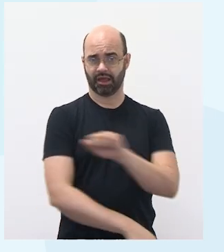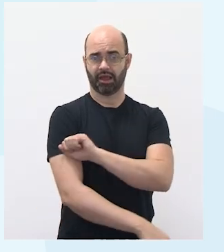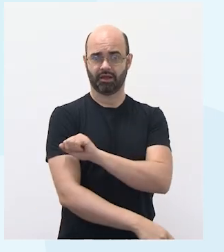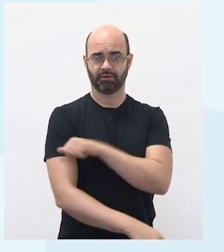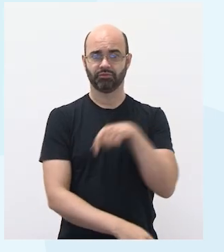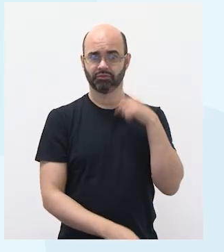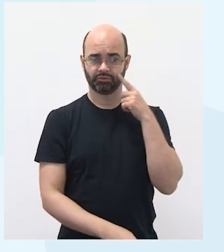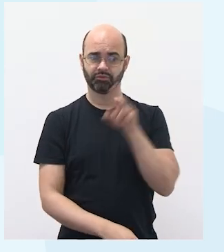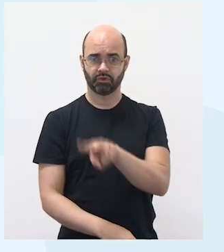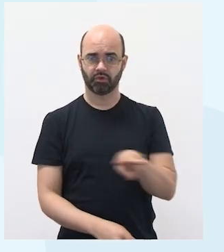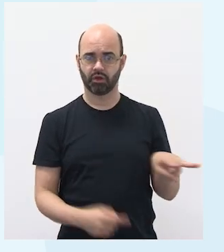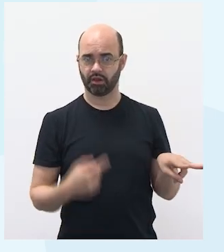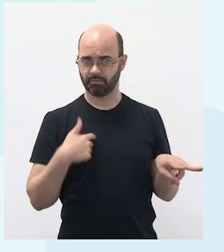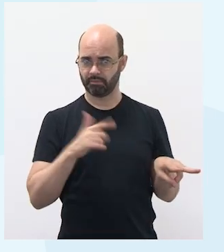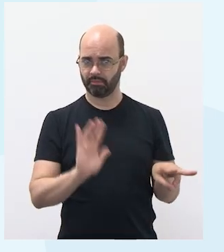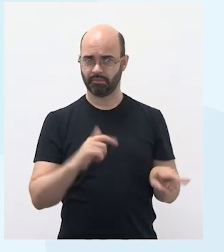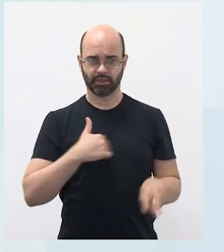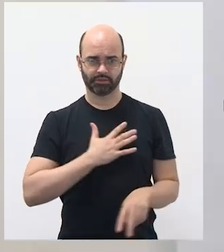preconceito.